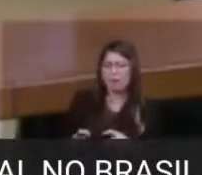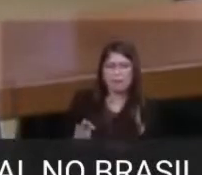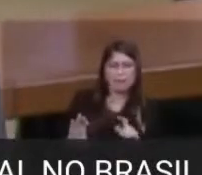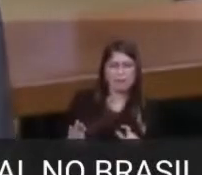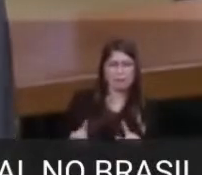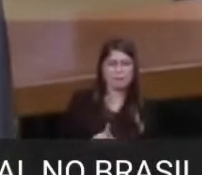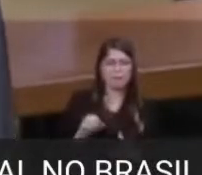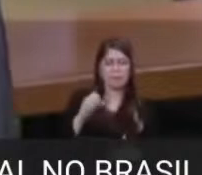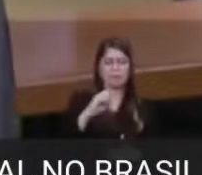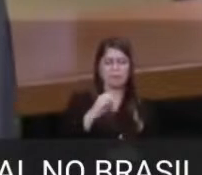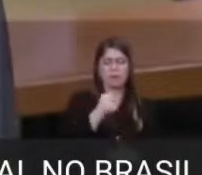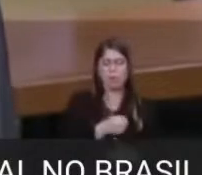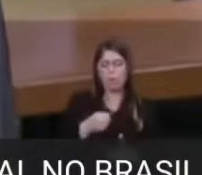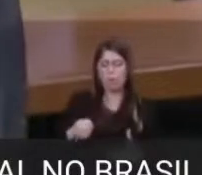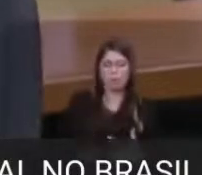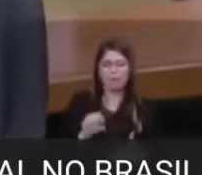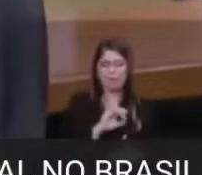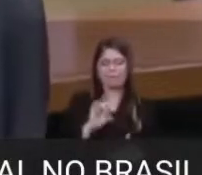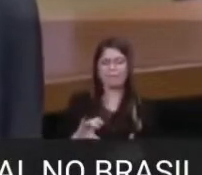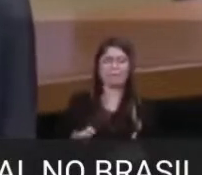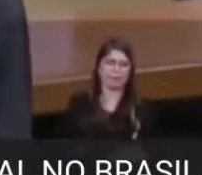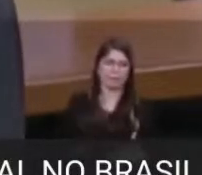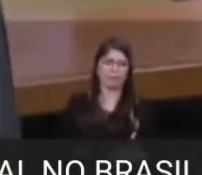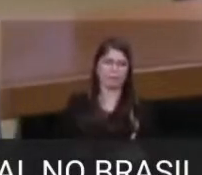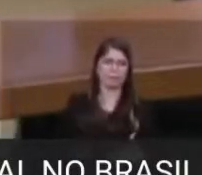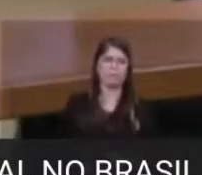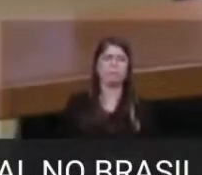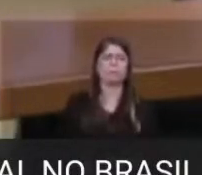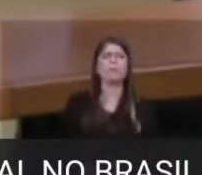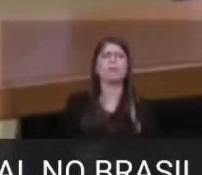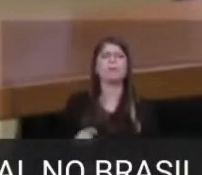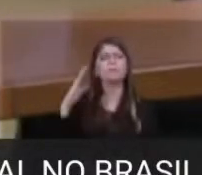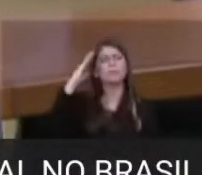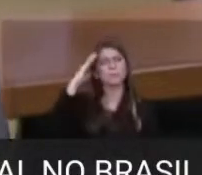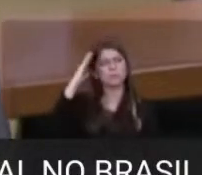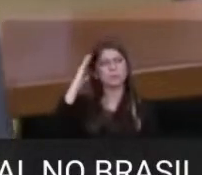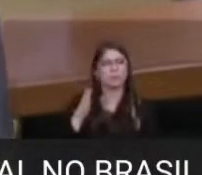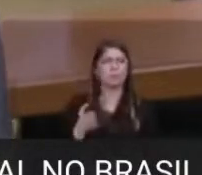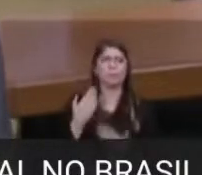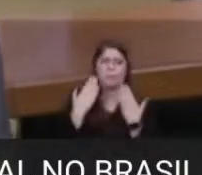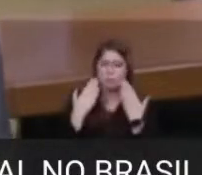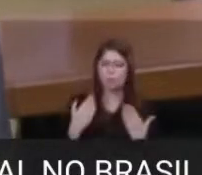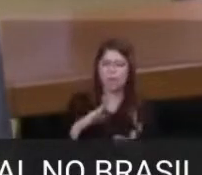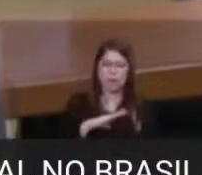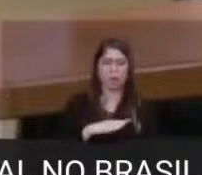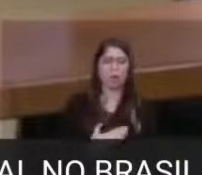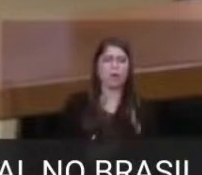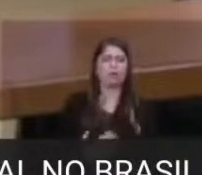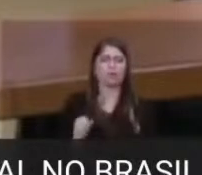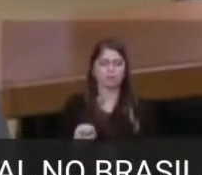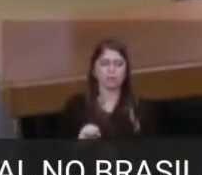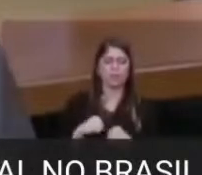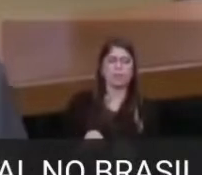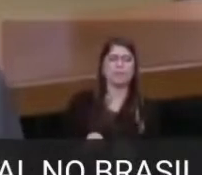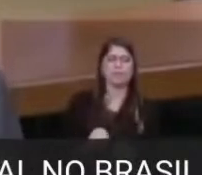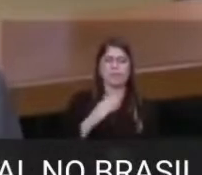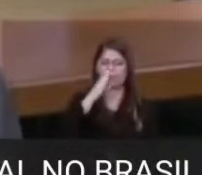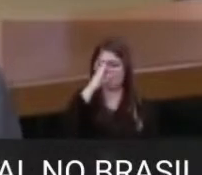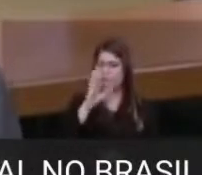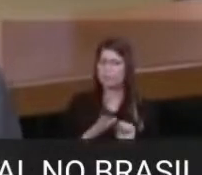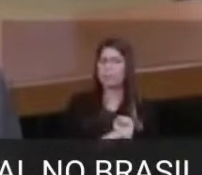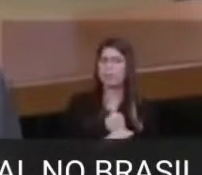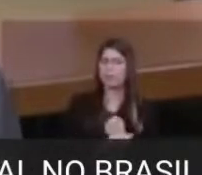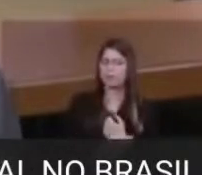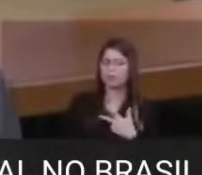de poderes. E tenho absoluta certeza que essa corte, sob a presidência de Vossa Excelência, demonstrará coragem na defesa dessa